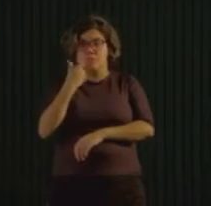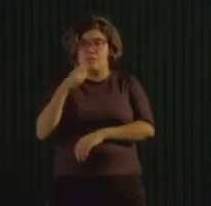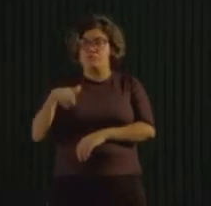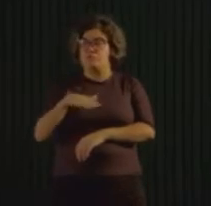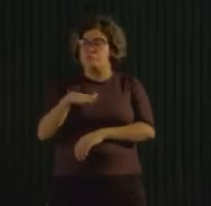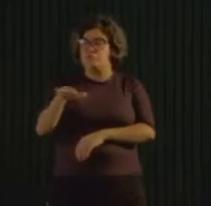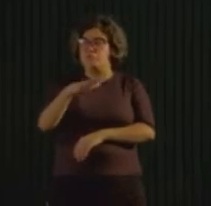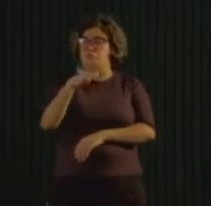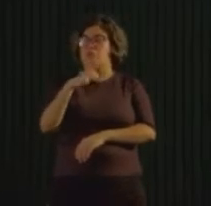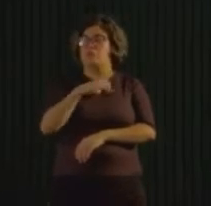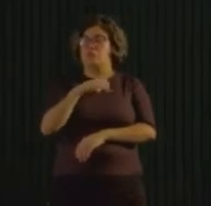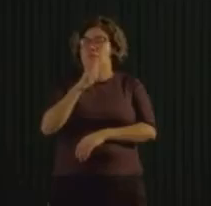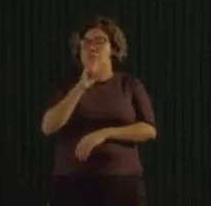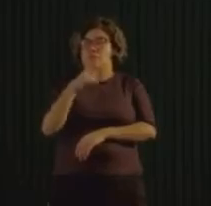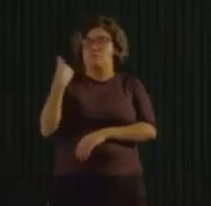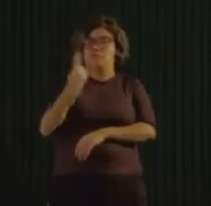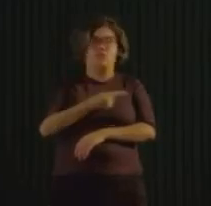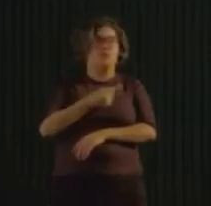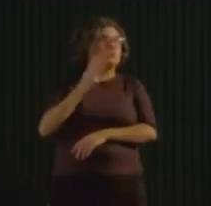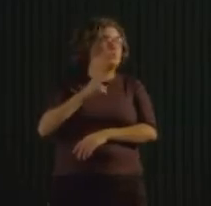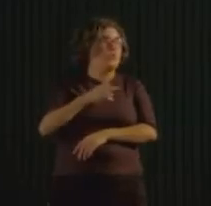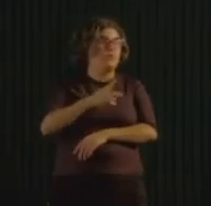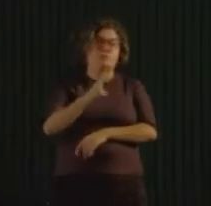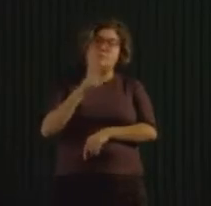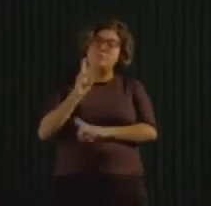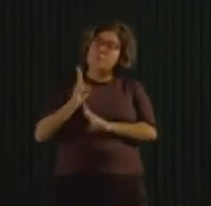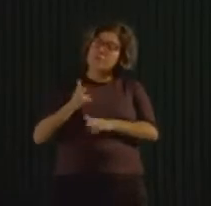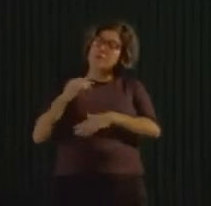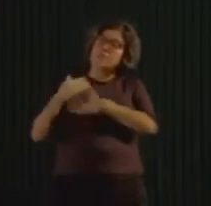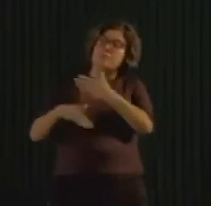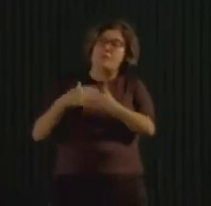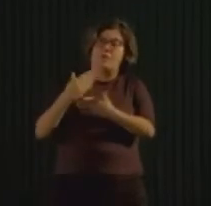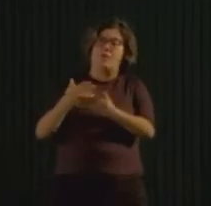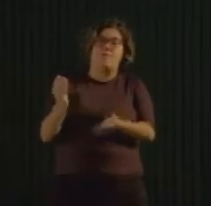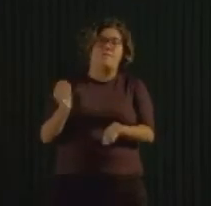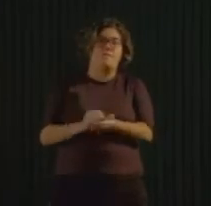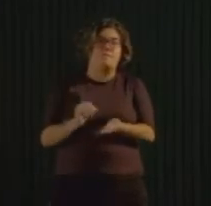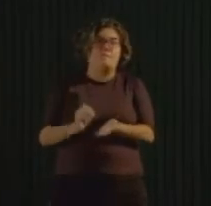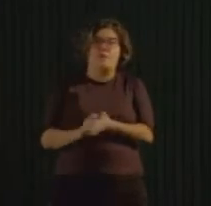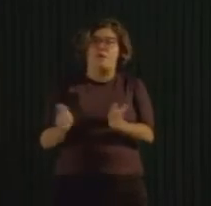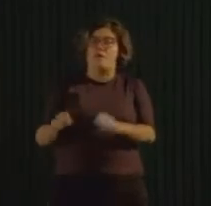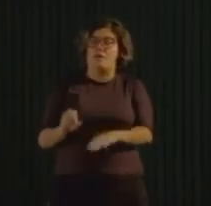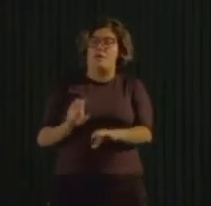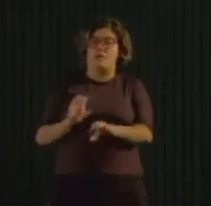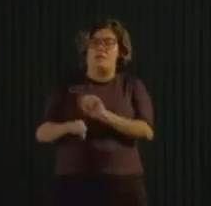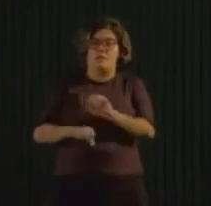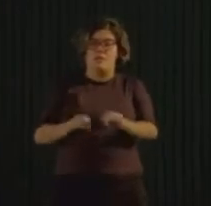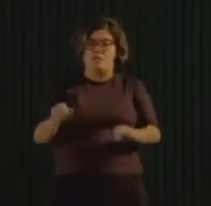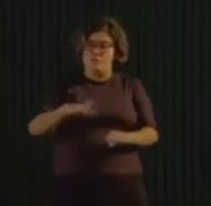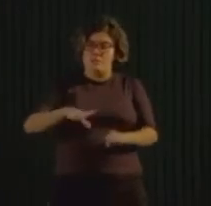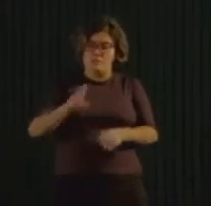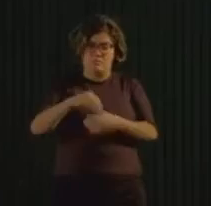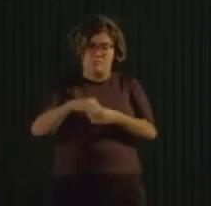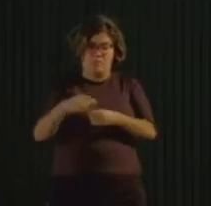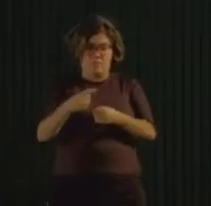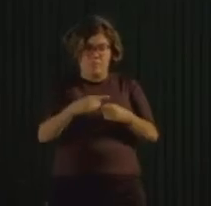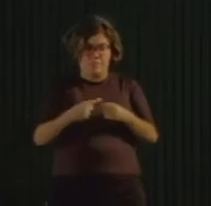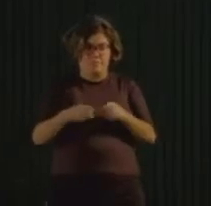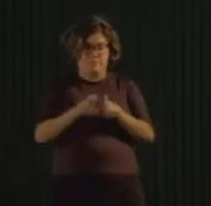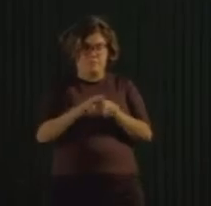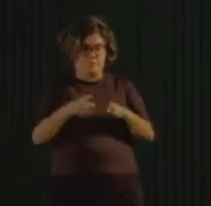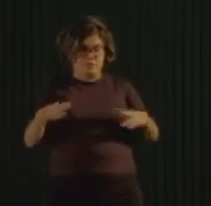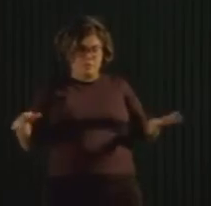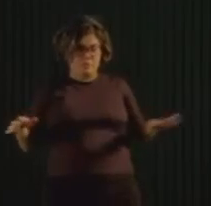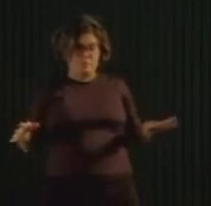no oceano, num olhar de que se a gente conseguir continuar nesse processo de falta de capacidade gerencial do resíduo que vaza das cidades